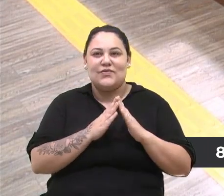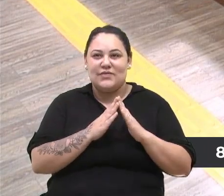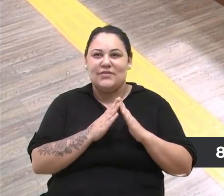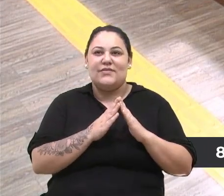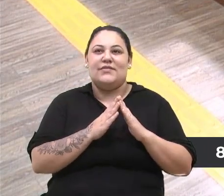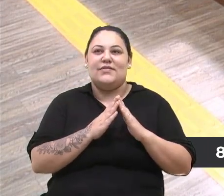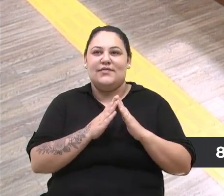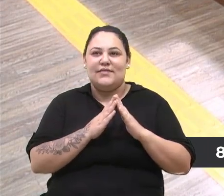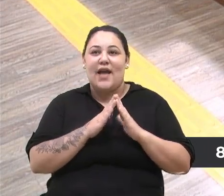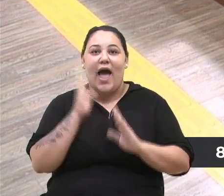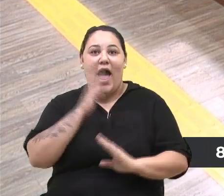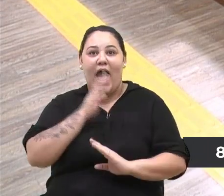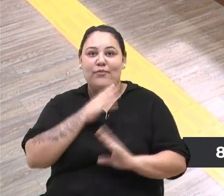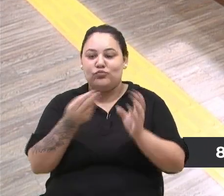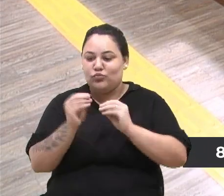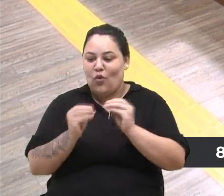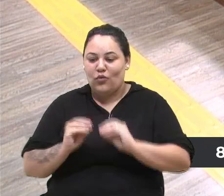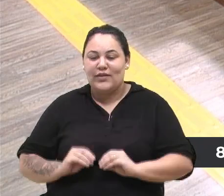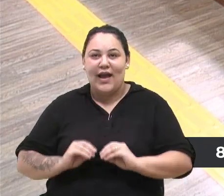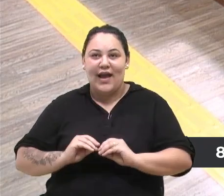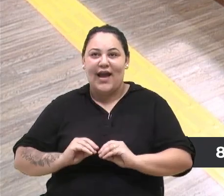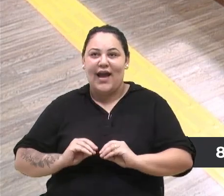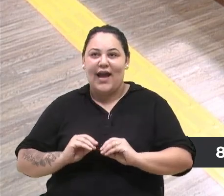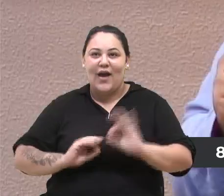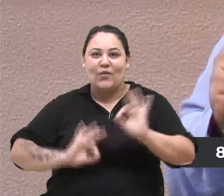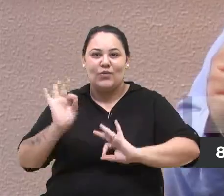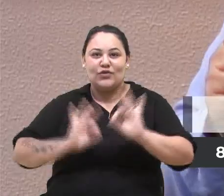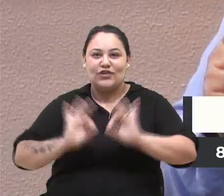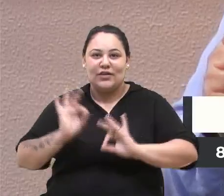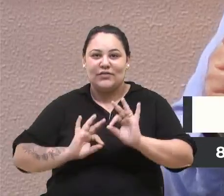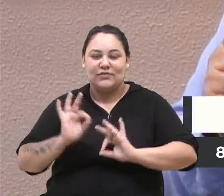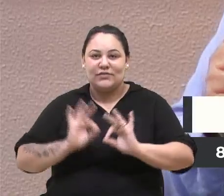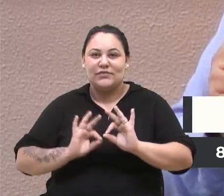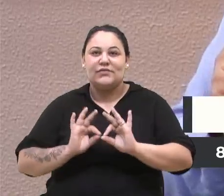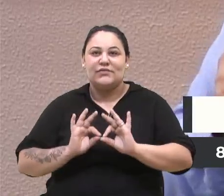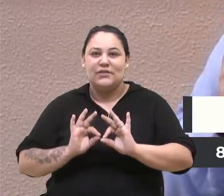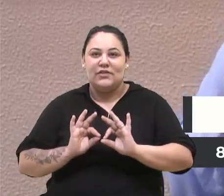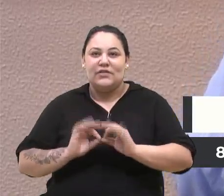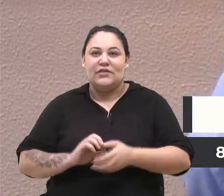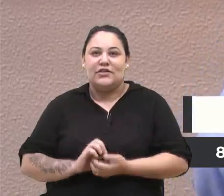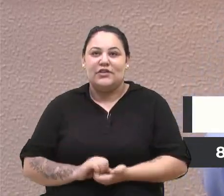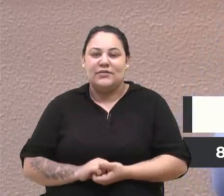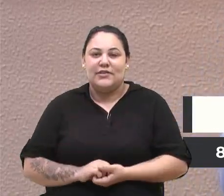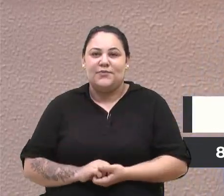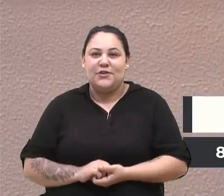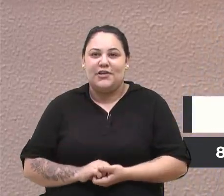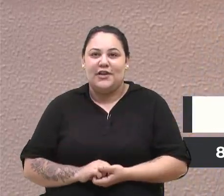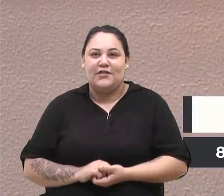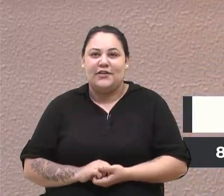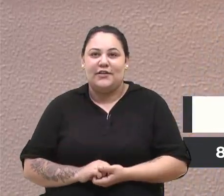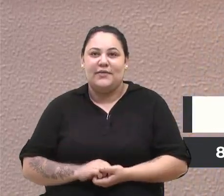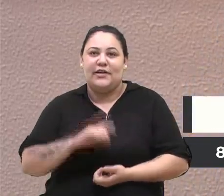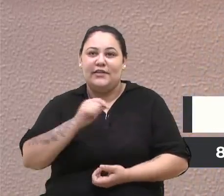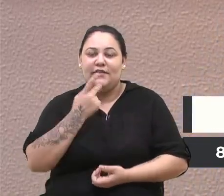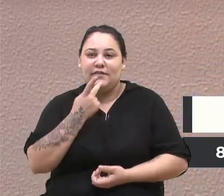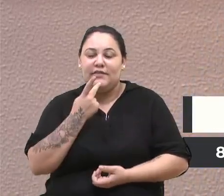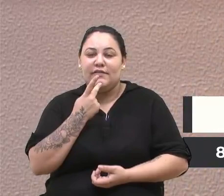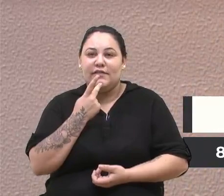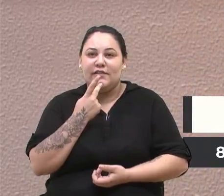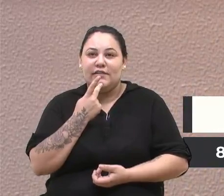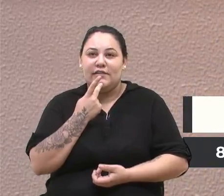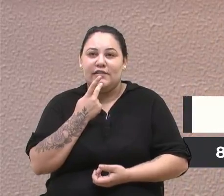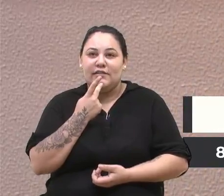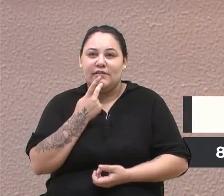correndo para montar esse projeto para mandar para casa hoje, eu quero dizer que quando cheguei em casa, disse, bom, ganhei o dia sem esse projeto chegar na casa.